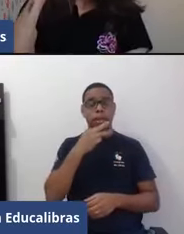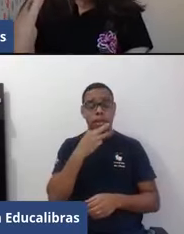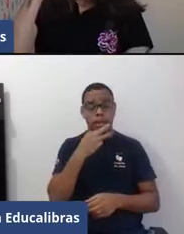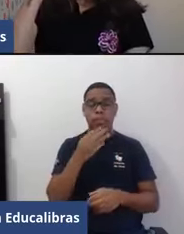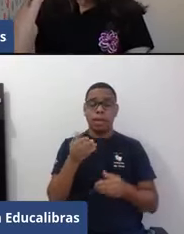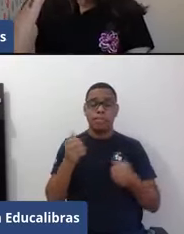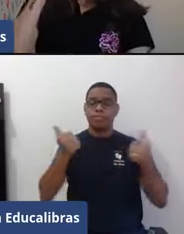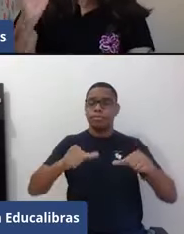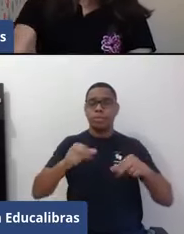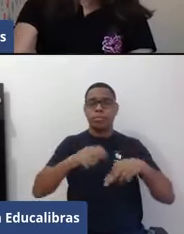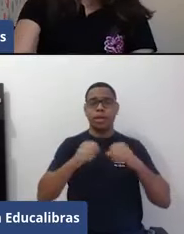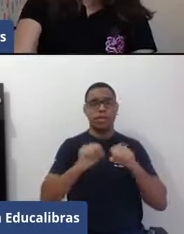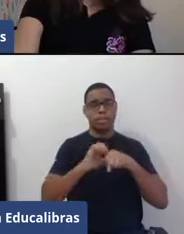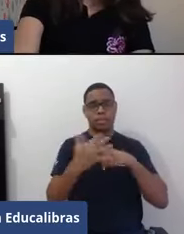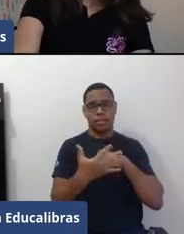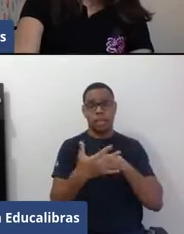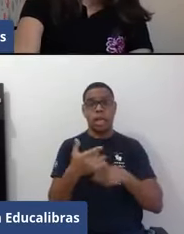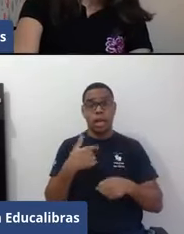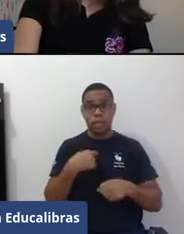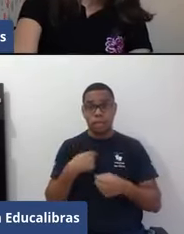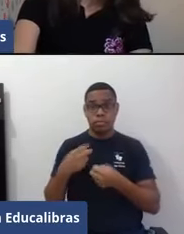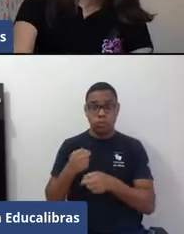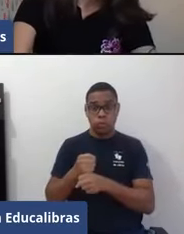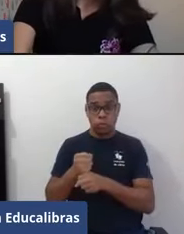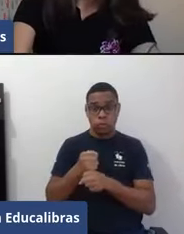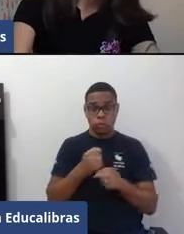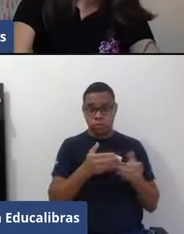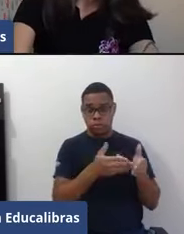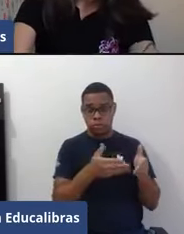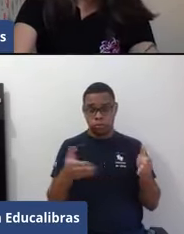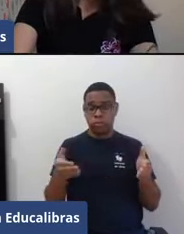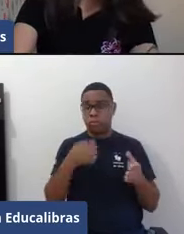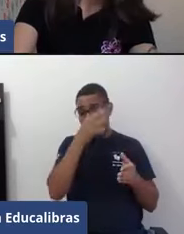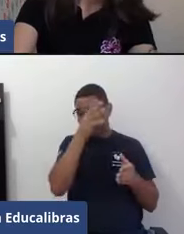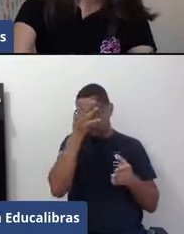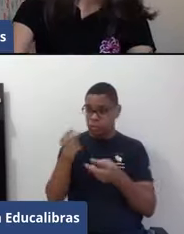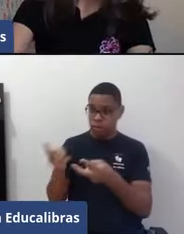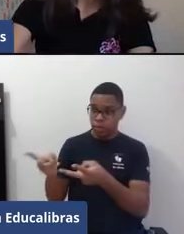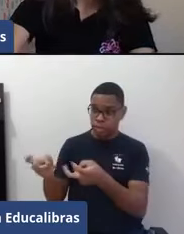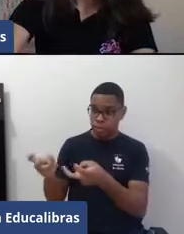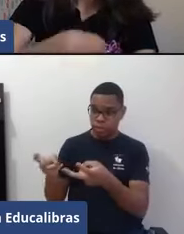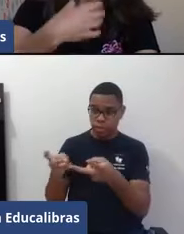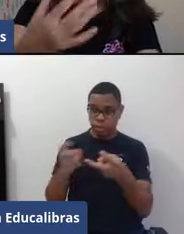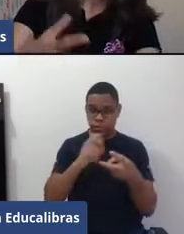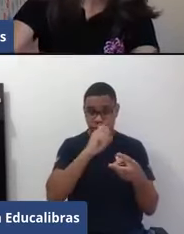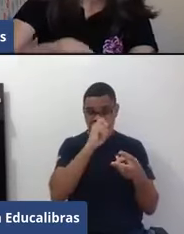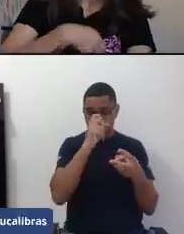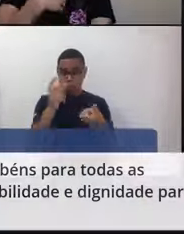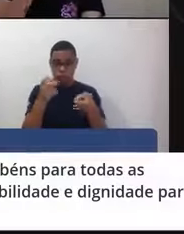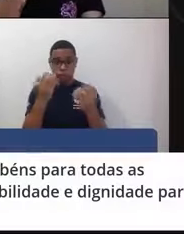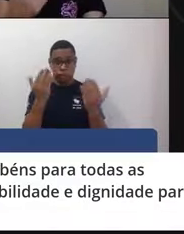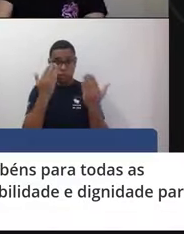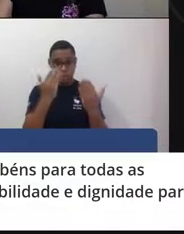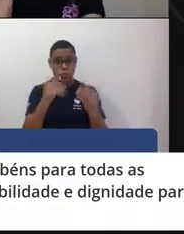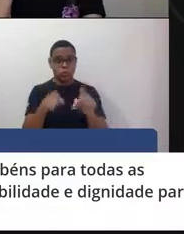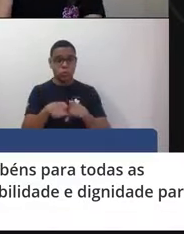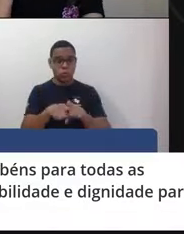pandemia. O que eu observei durante todo esse tempo, as intervenções, acompanhamentos, tanto psicológico